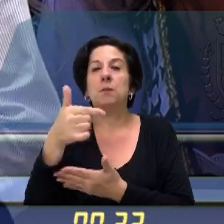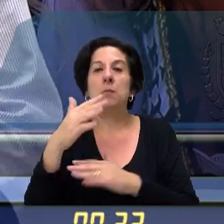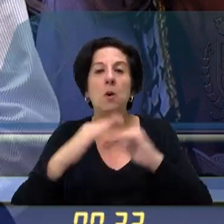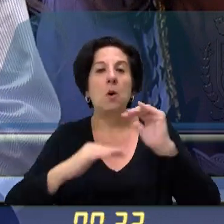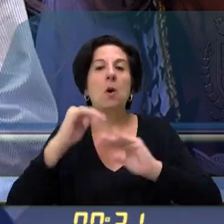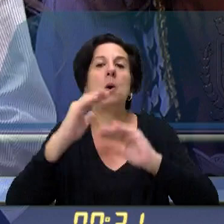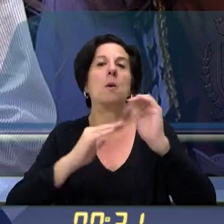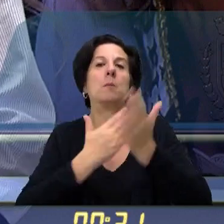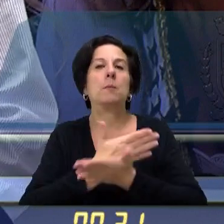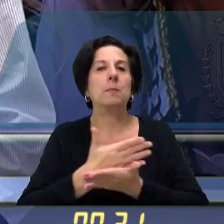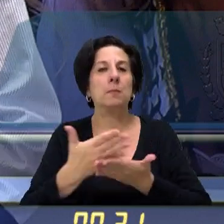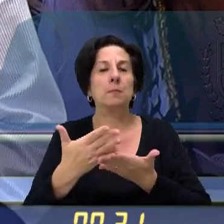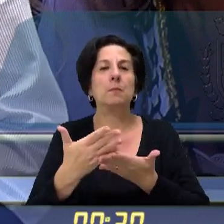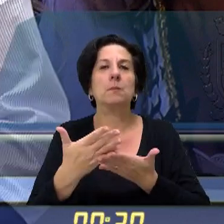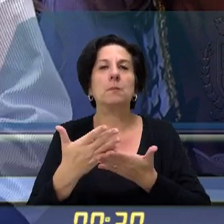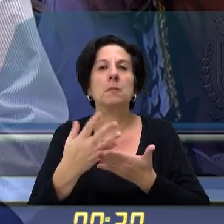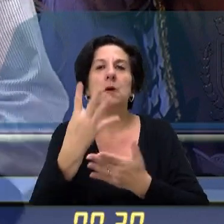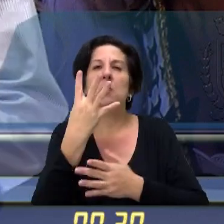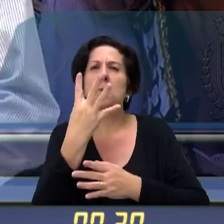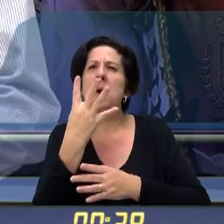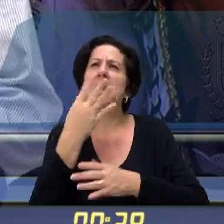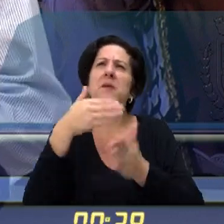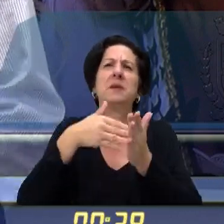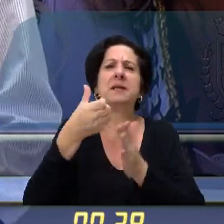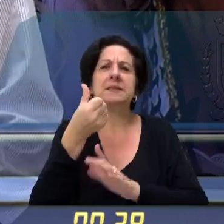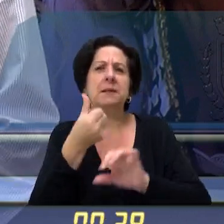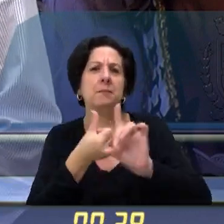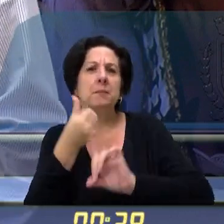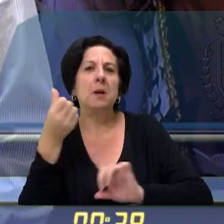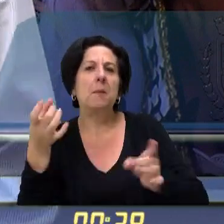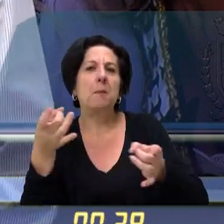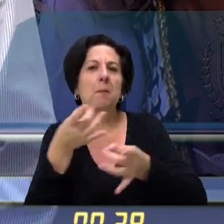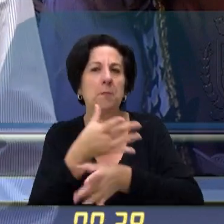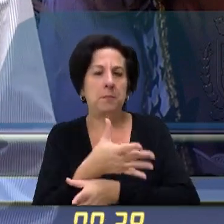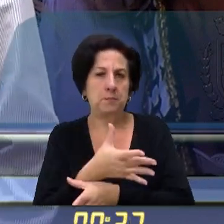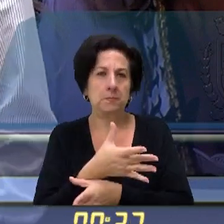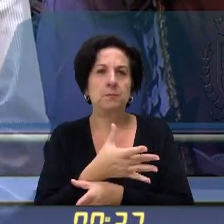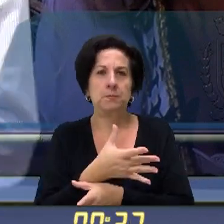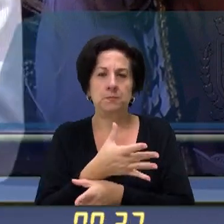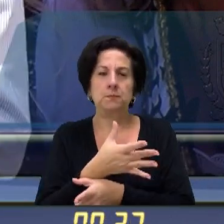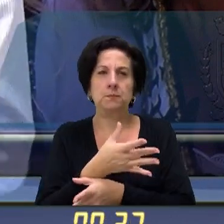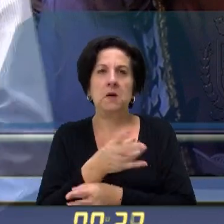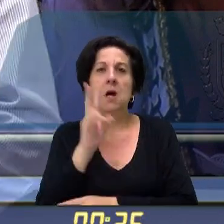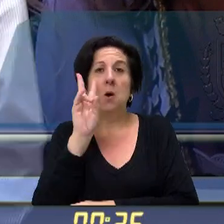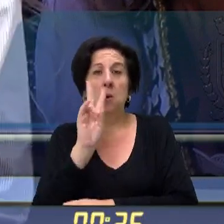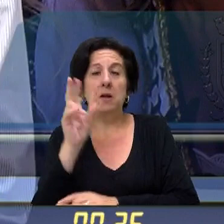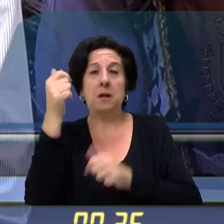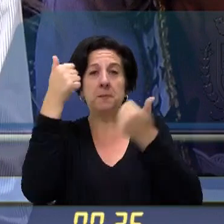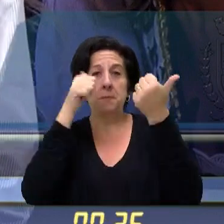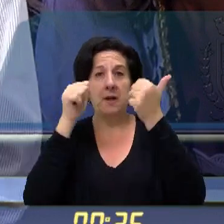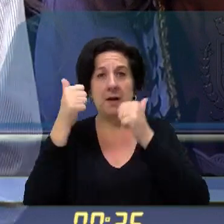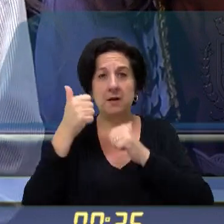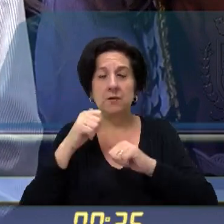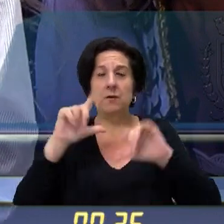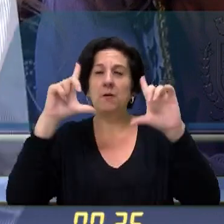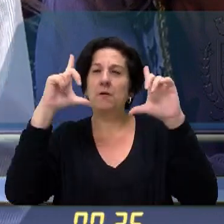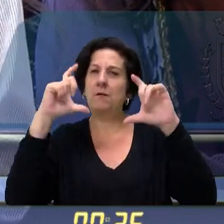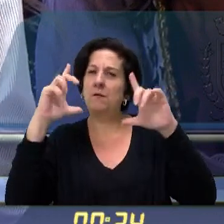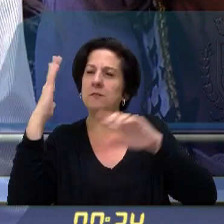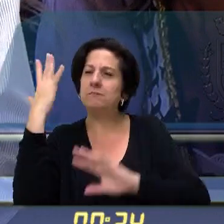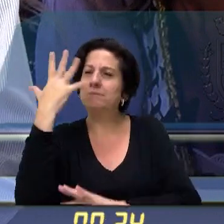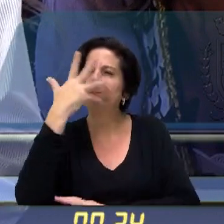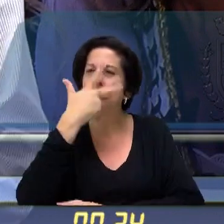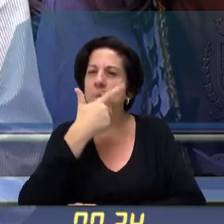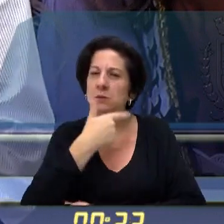obra acontece e em 4, 6 meses estará pronto. Então, e olhamos as imagens lá, as fotos, vai ficar